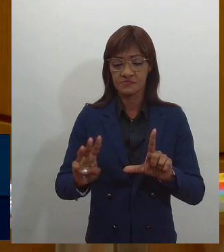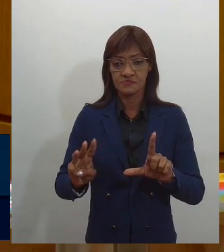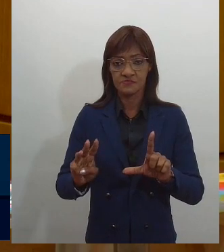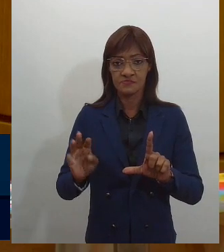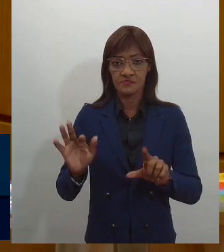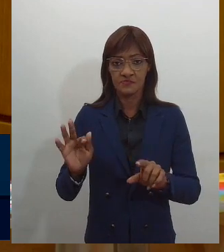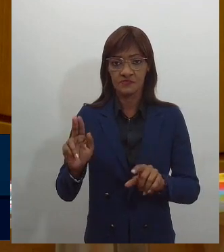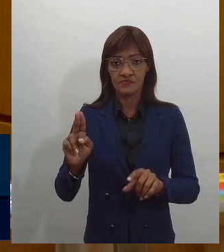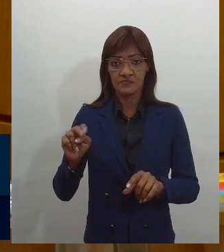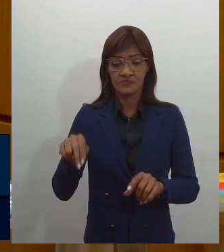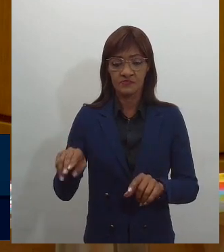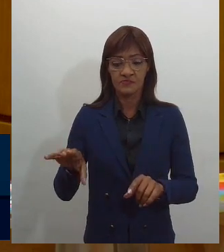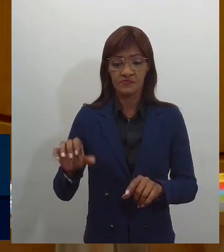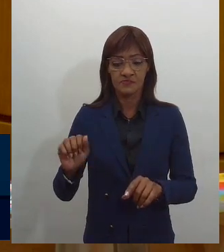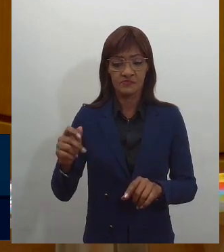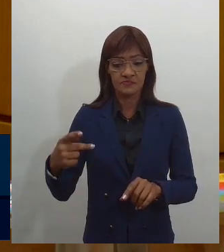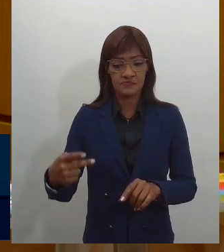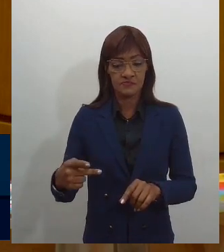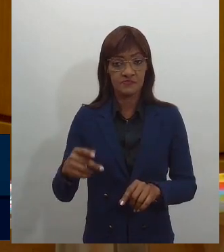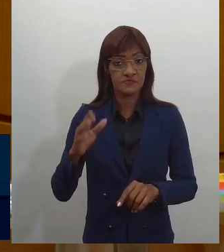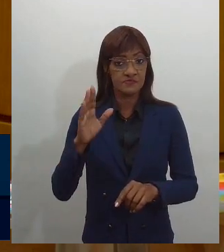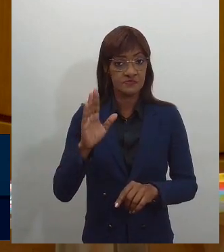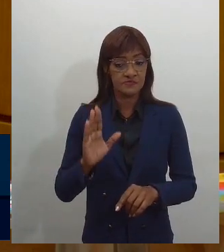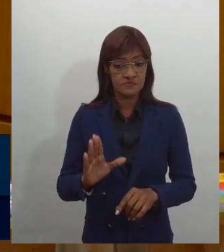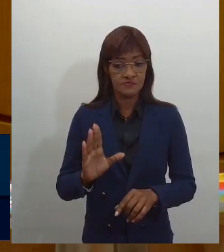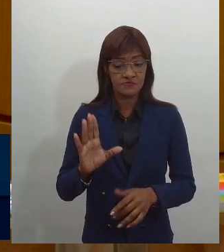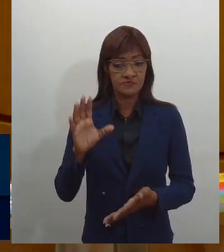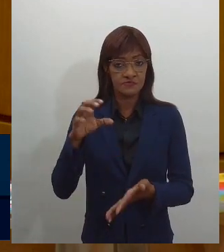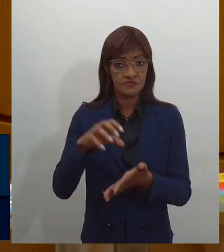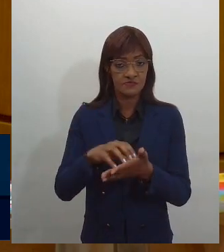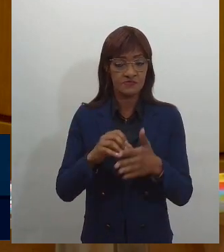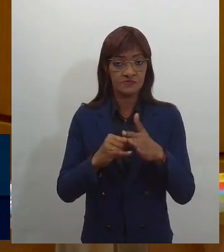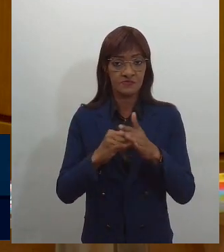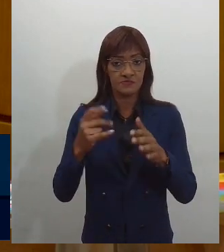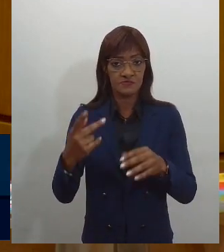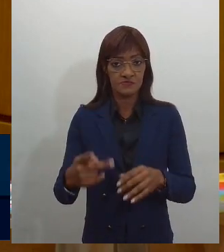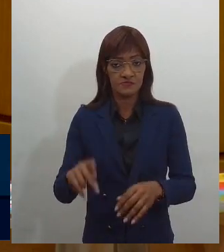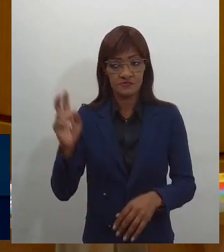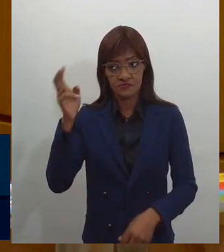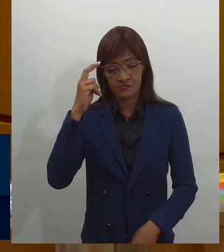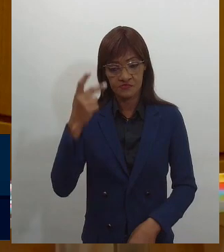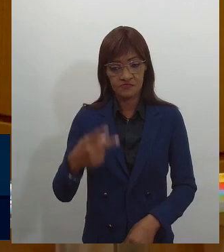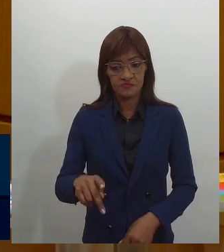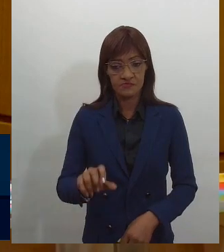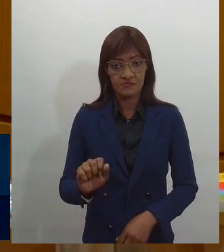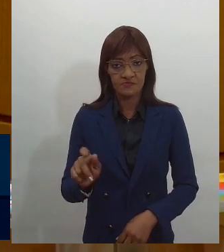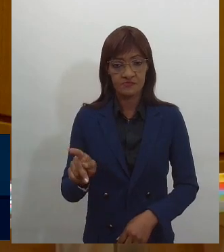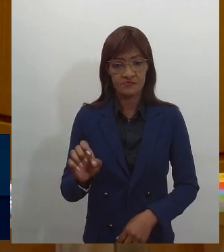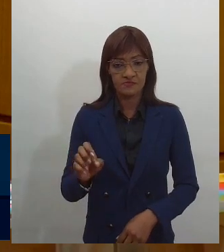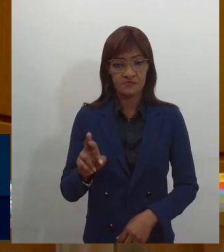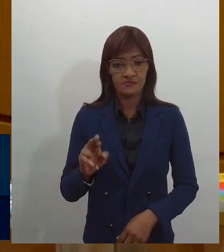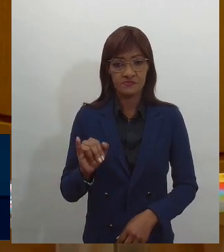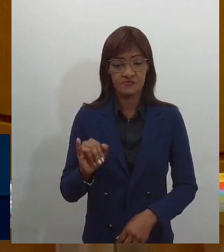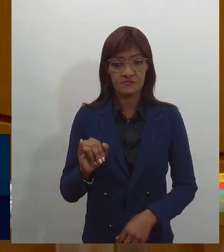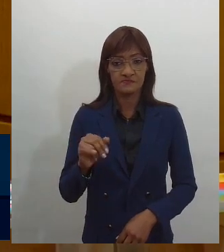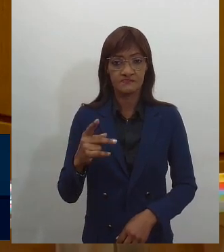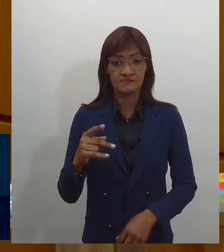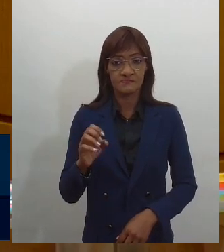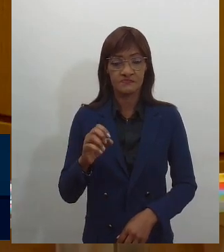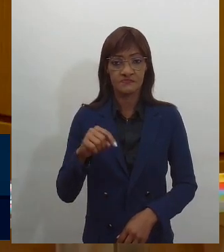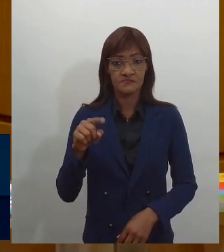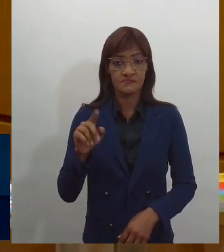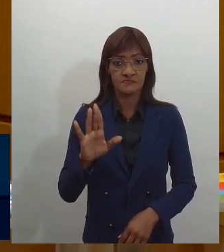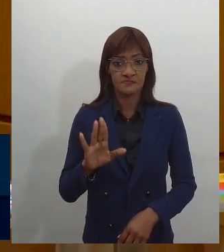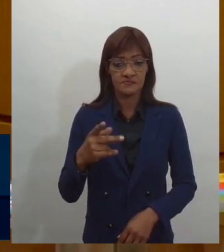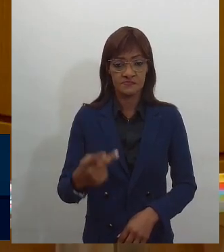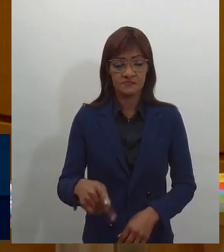de Cultura e Arte da PRP de Sergipe. A forma como foi conduzido o processo de